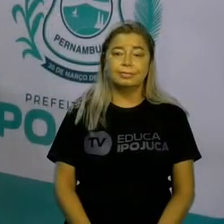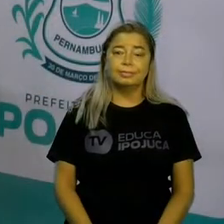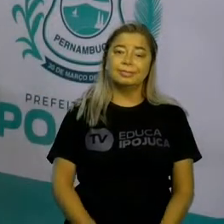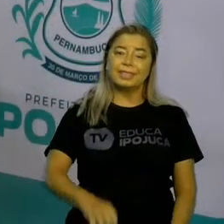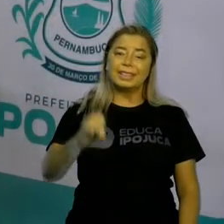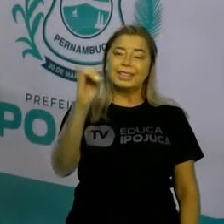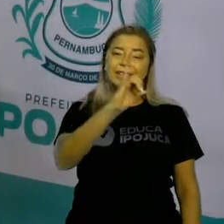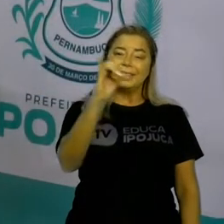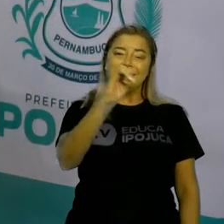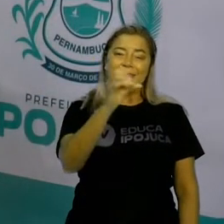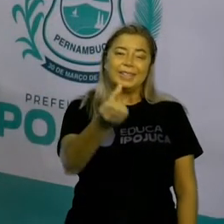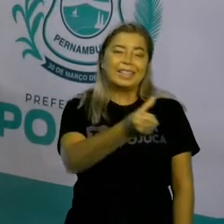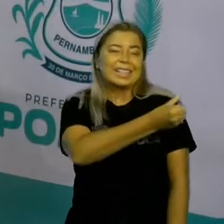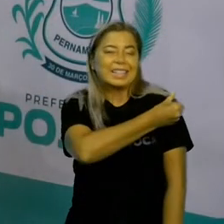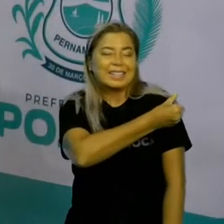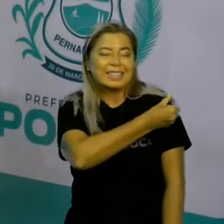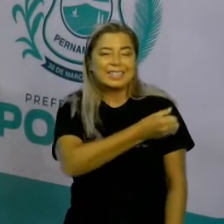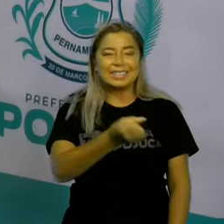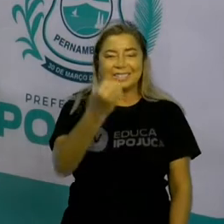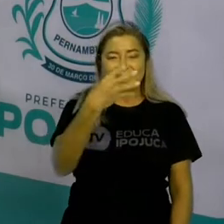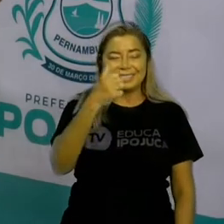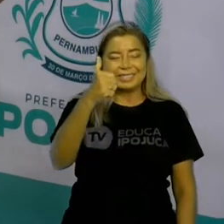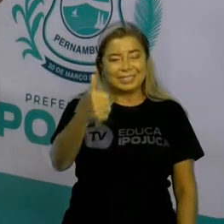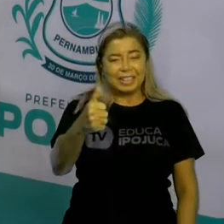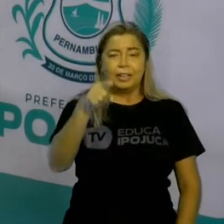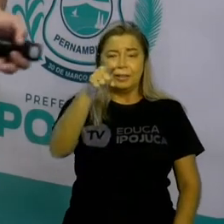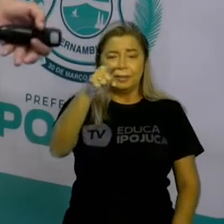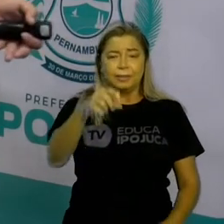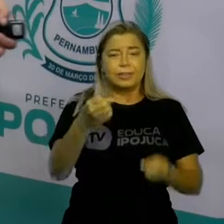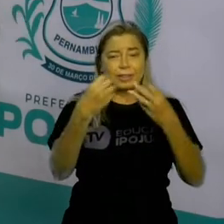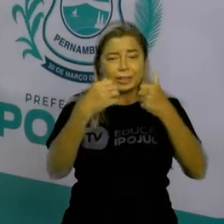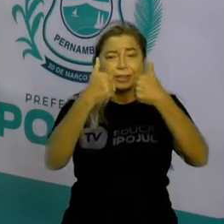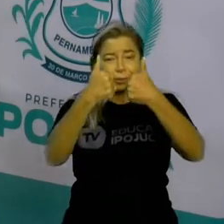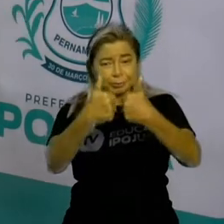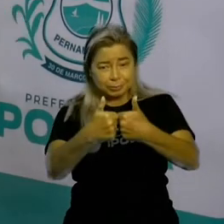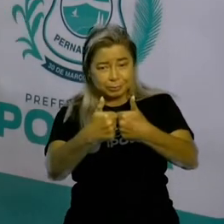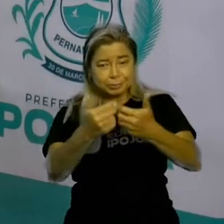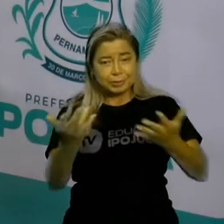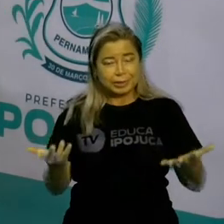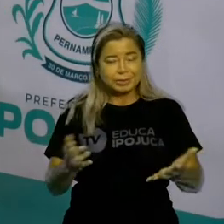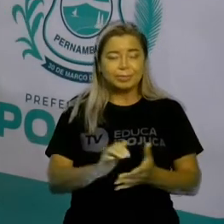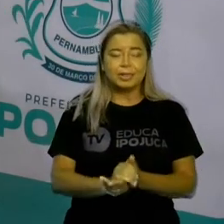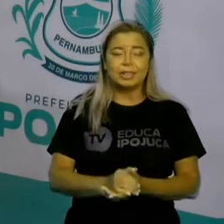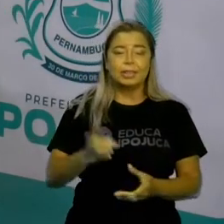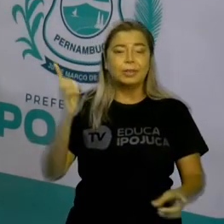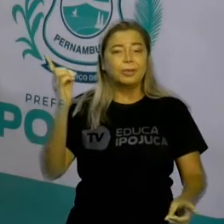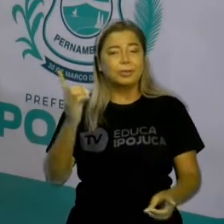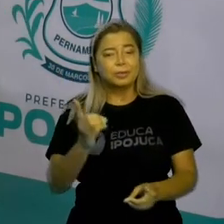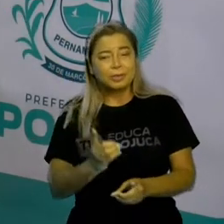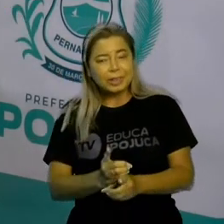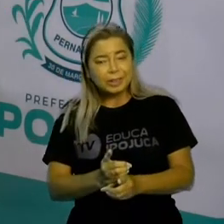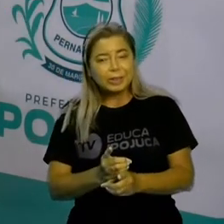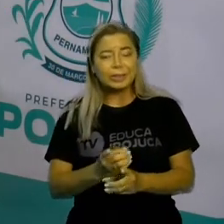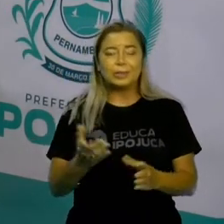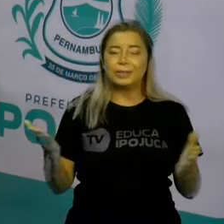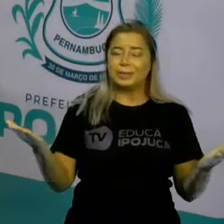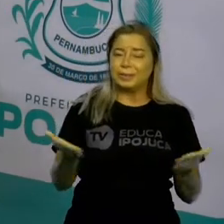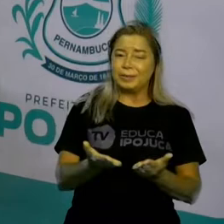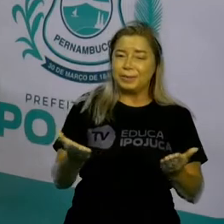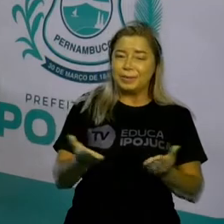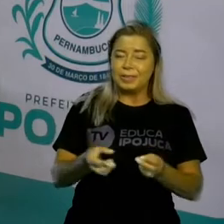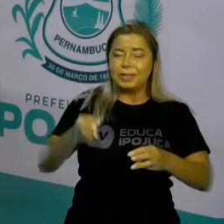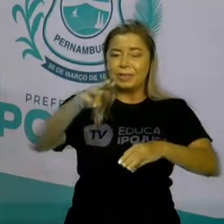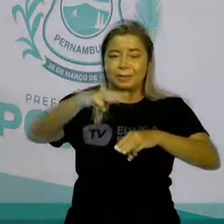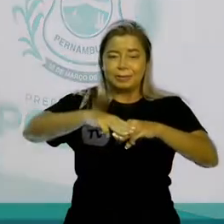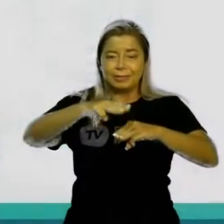Olá, meu sexto ano, tudo bem? Como vocês estão? Mais um encontro nosso aqui de matemática e hoje vamos falar